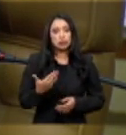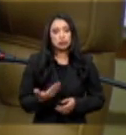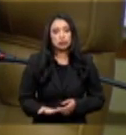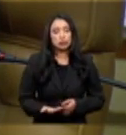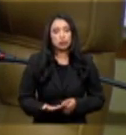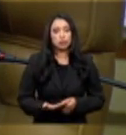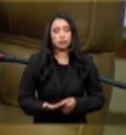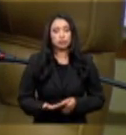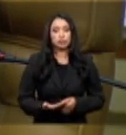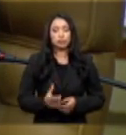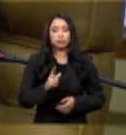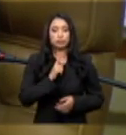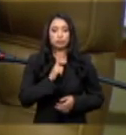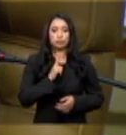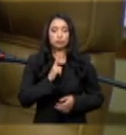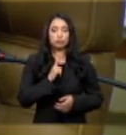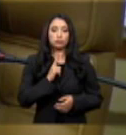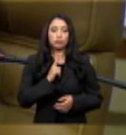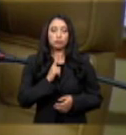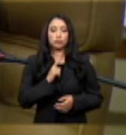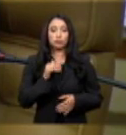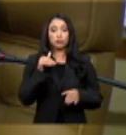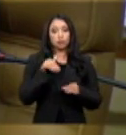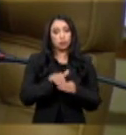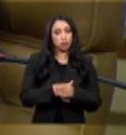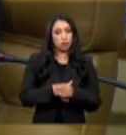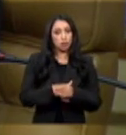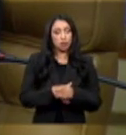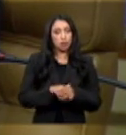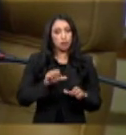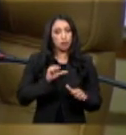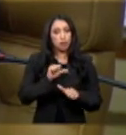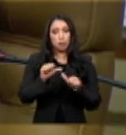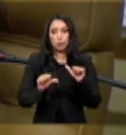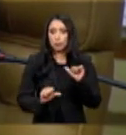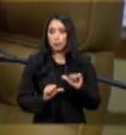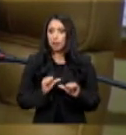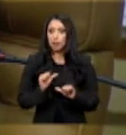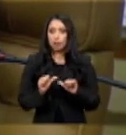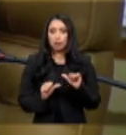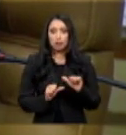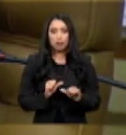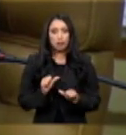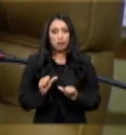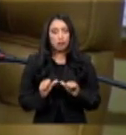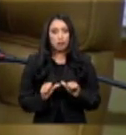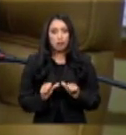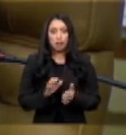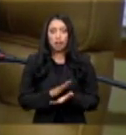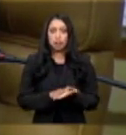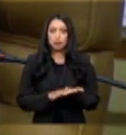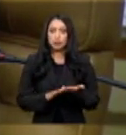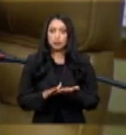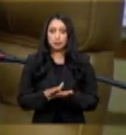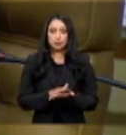a circunstância de estarmos a votar não é alterada pela